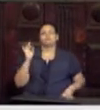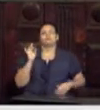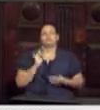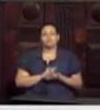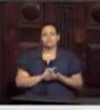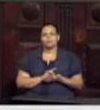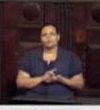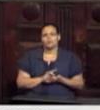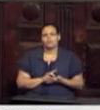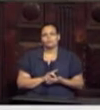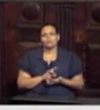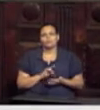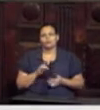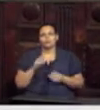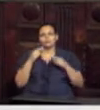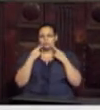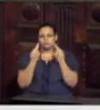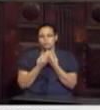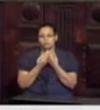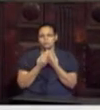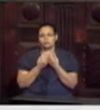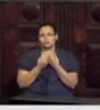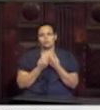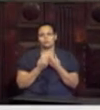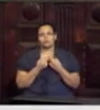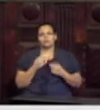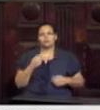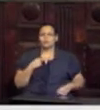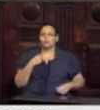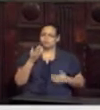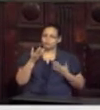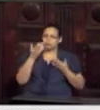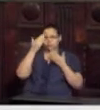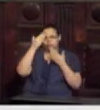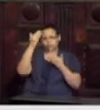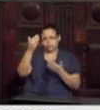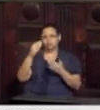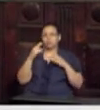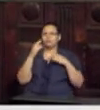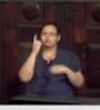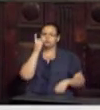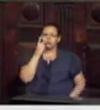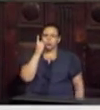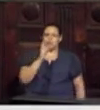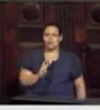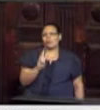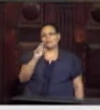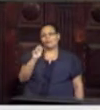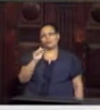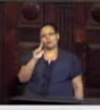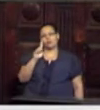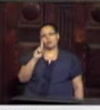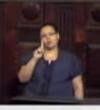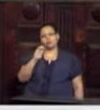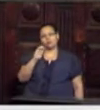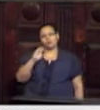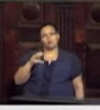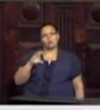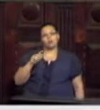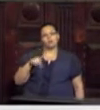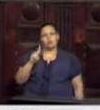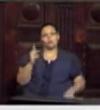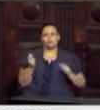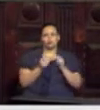dessa audiência? Aí eu quero agradecer a presença do deputado Valdec Carneiro, que, junto com a